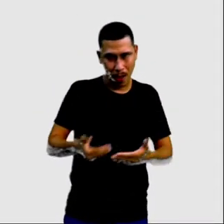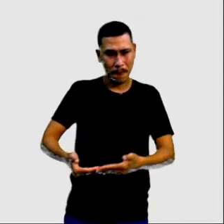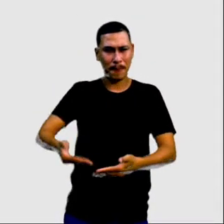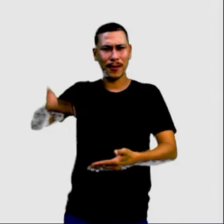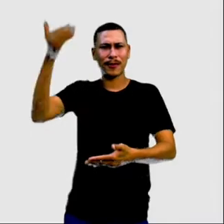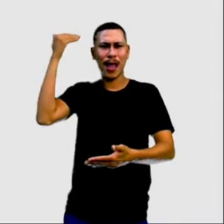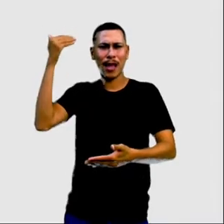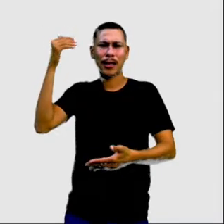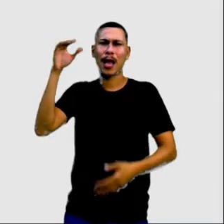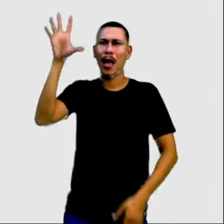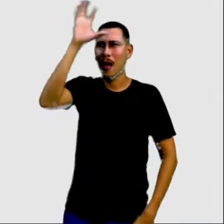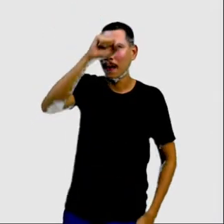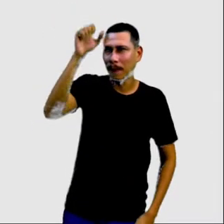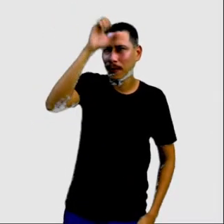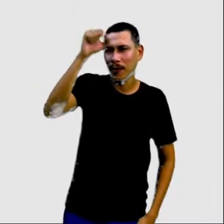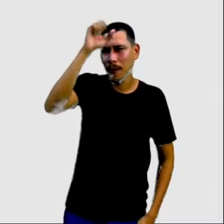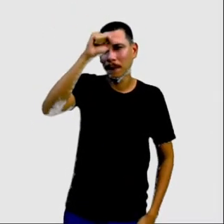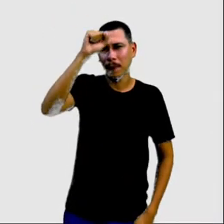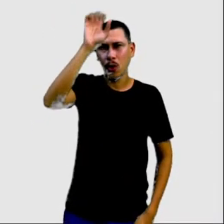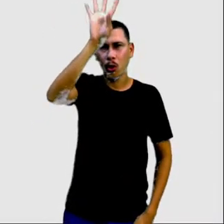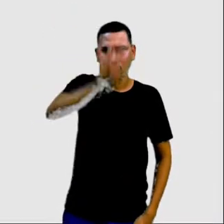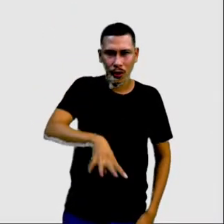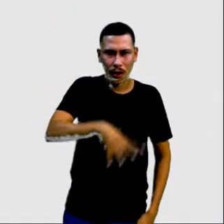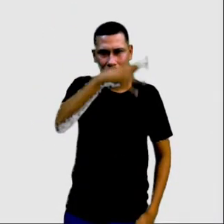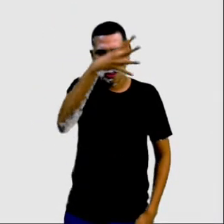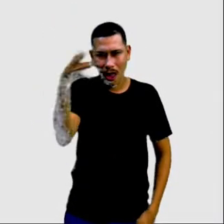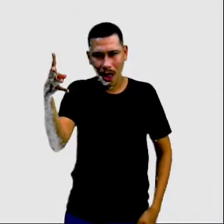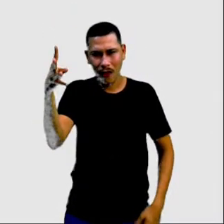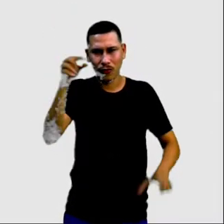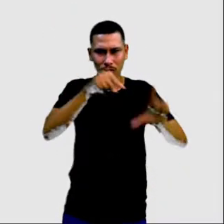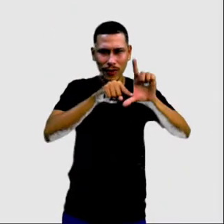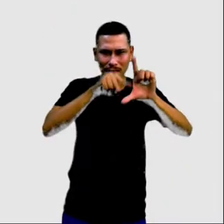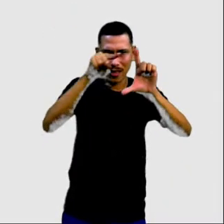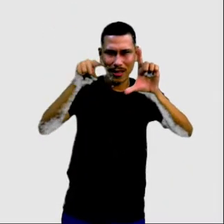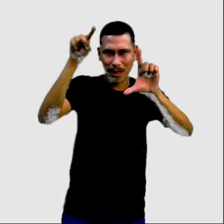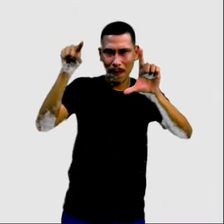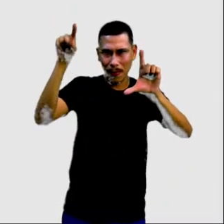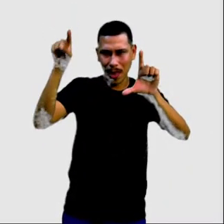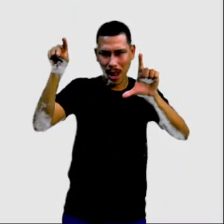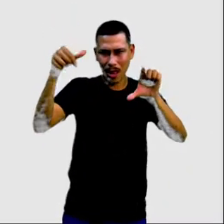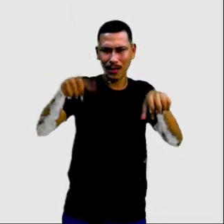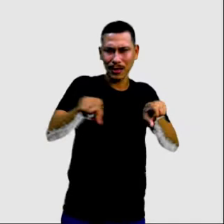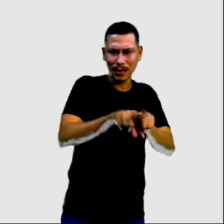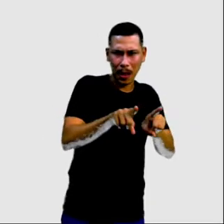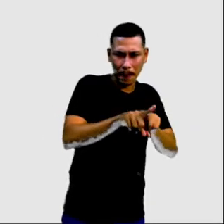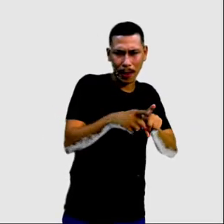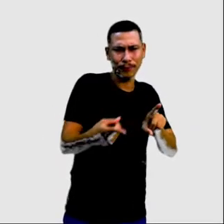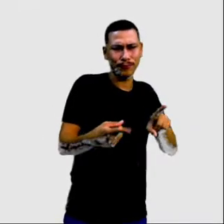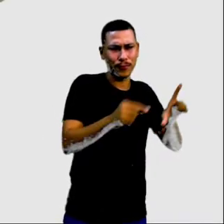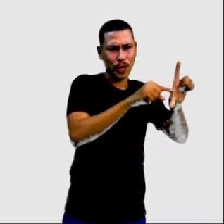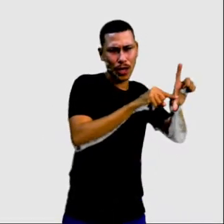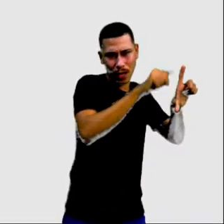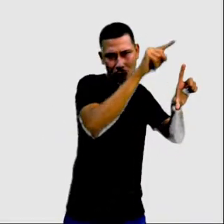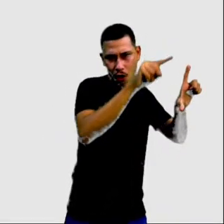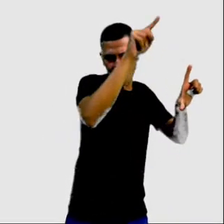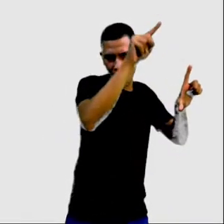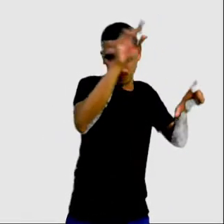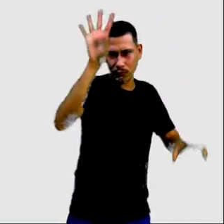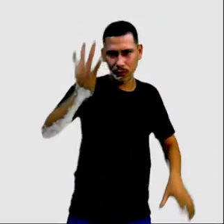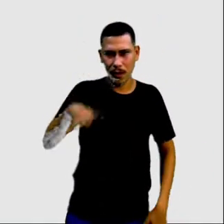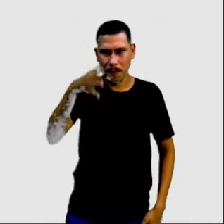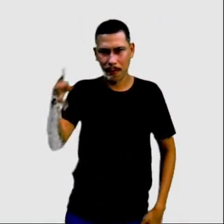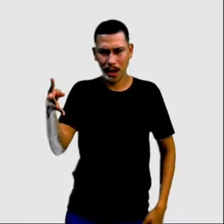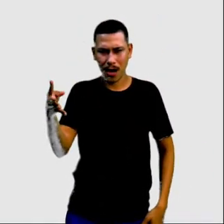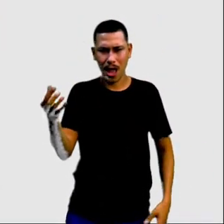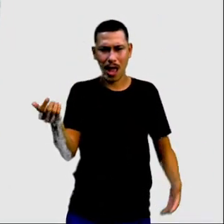lemos tabelas, nós lemos gráficos, nós relacionamos tabelas e gráficos, mas hoje nós vamos